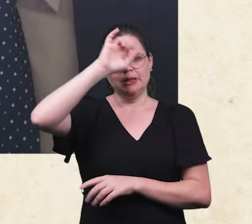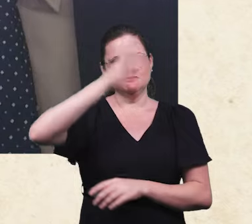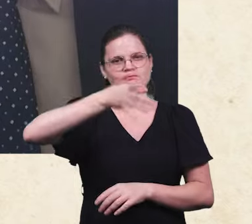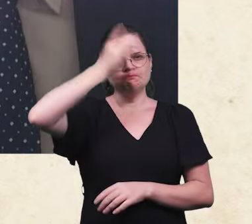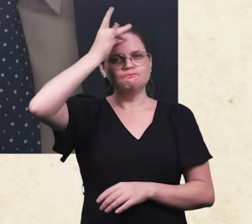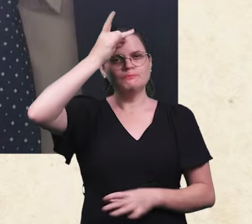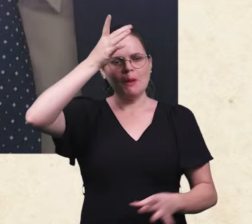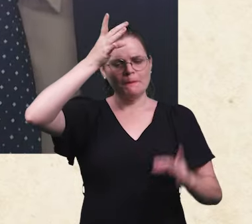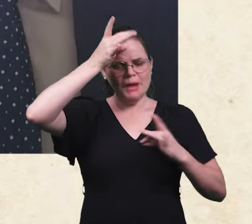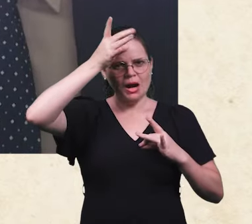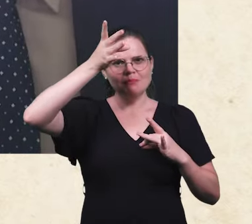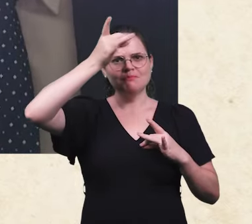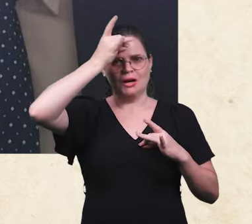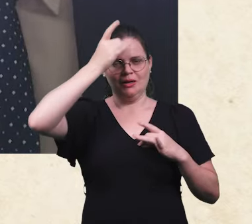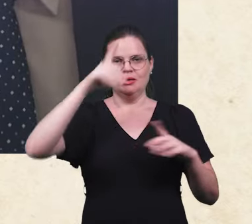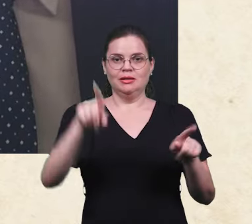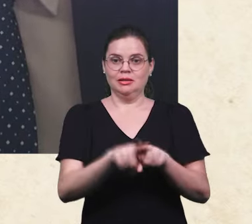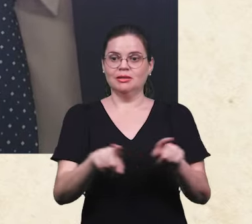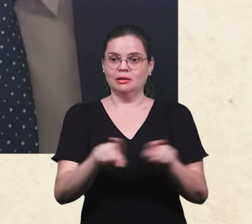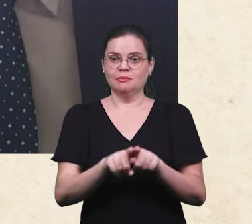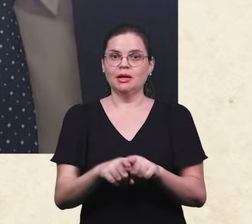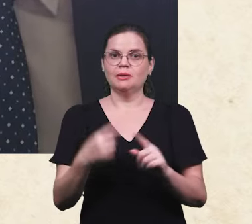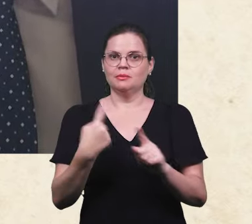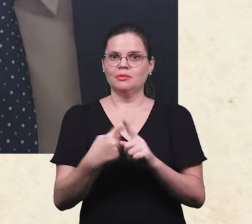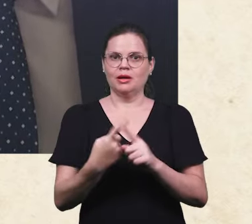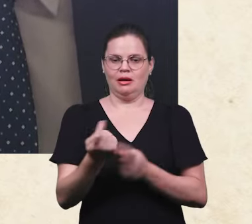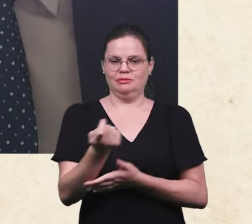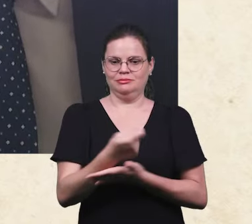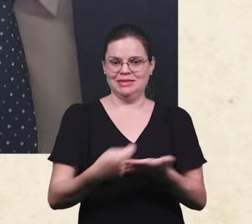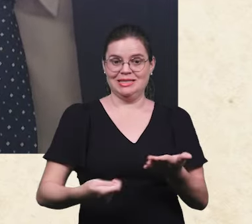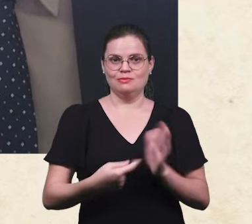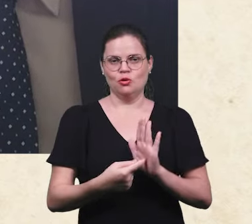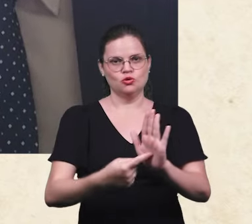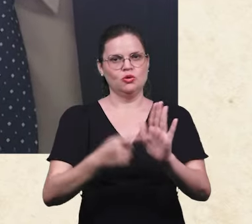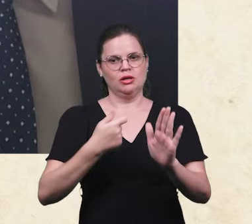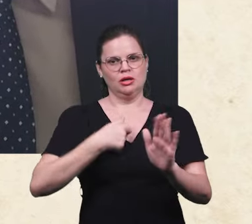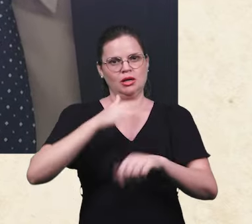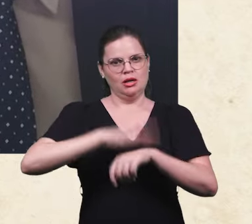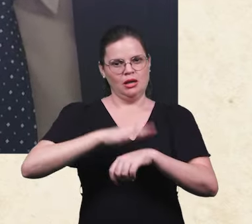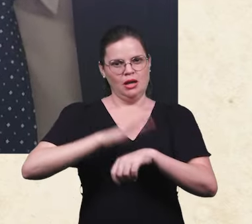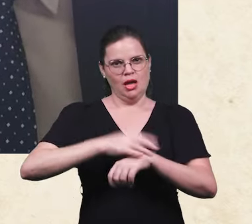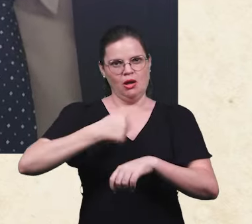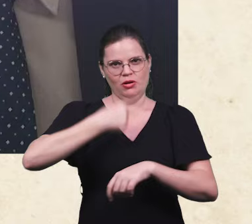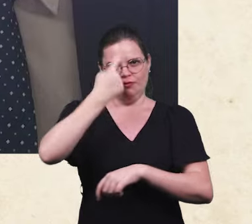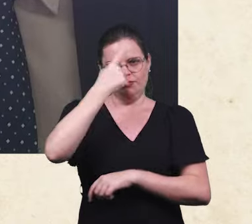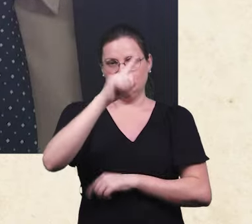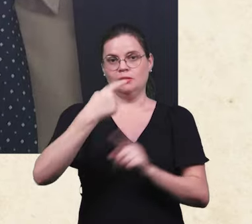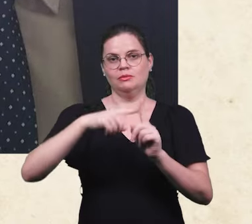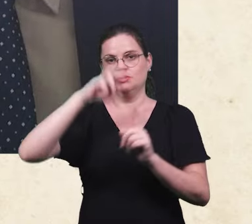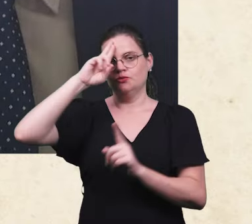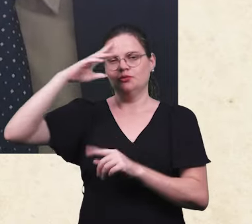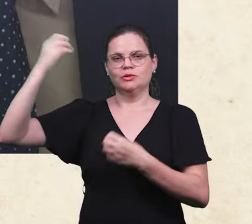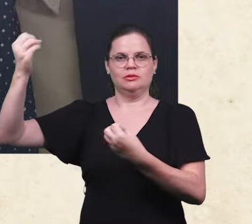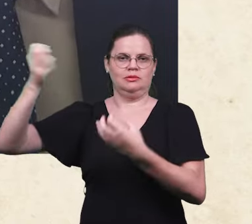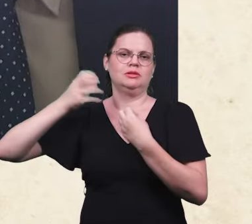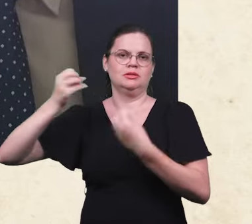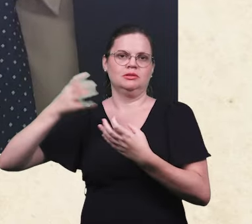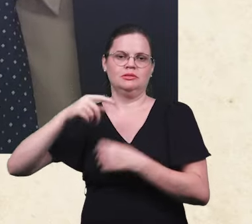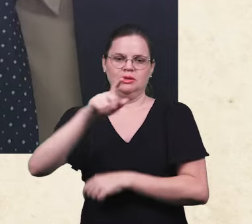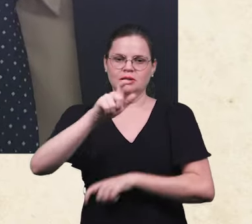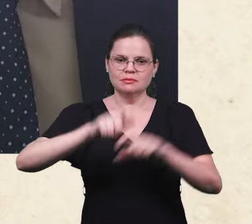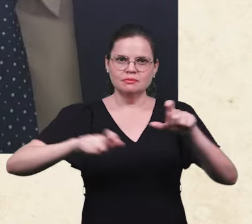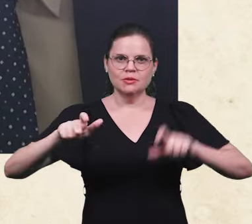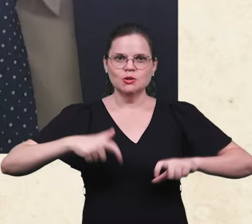ensinamento, que ele também deixou registrado na palavra que ele não recebeu de homem algum, mas ele recebeu do Senhor. E aqueles que o